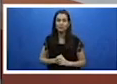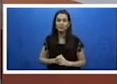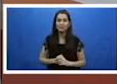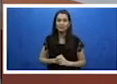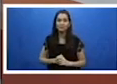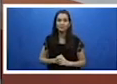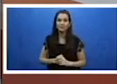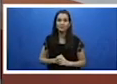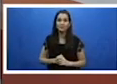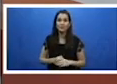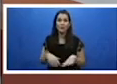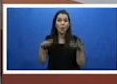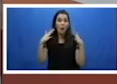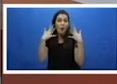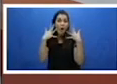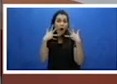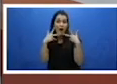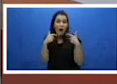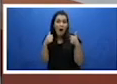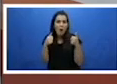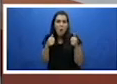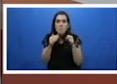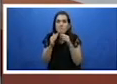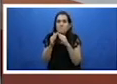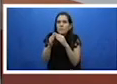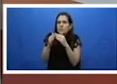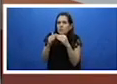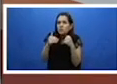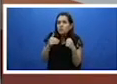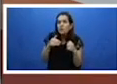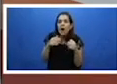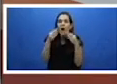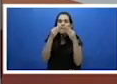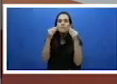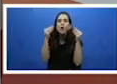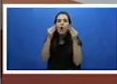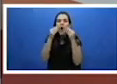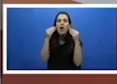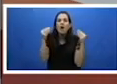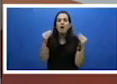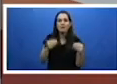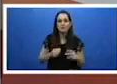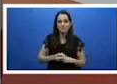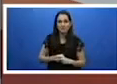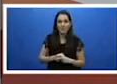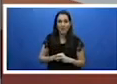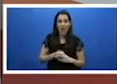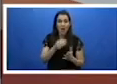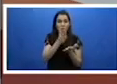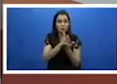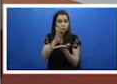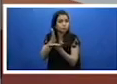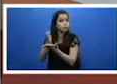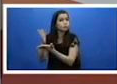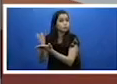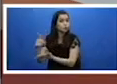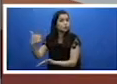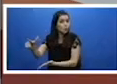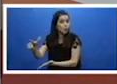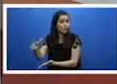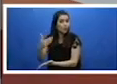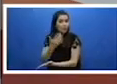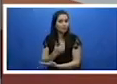Então, o leão pediu à raposa para dividir novamente a